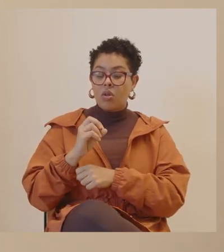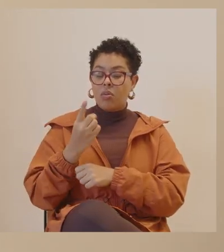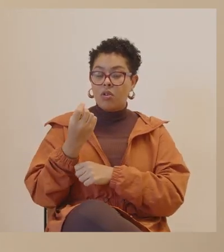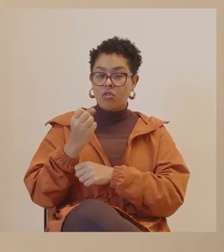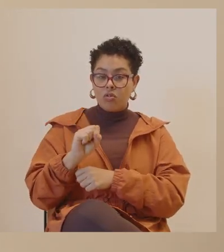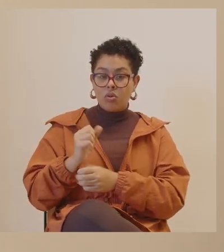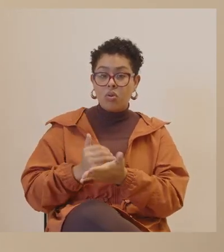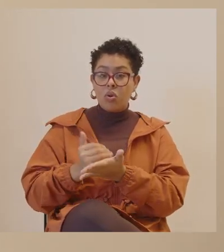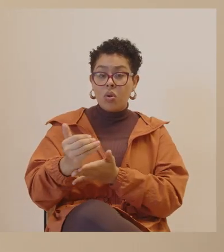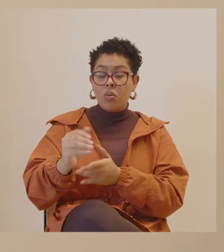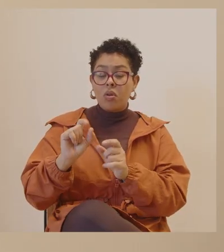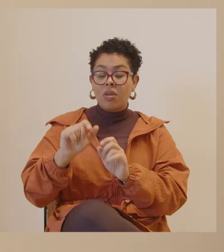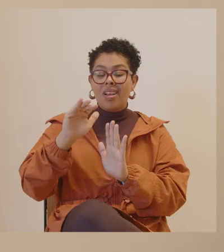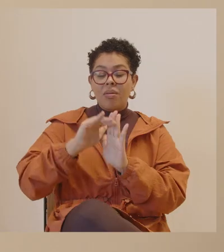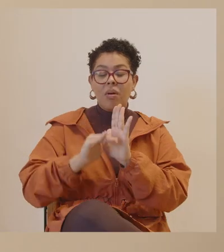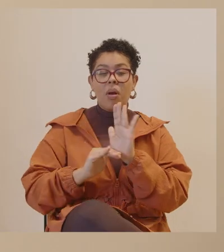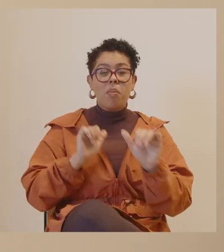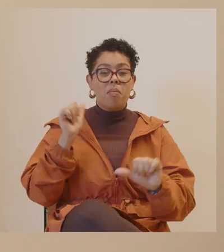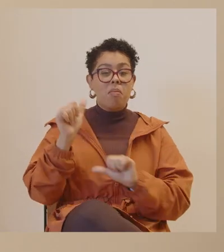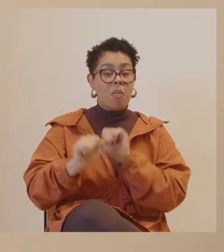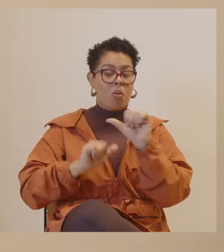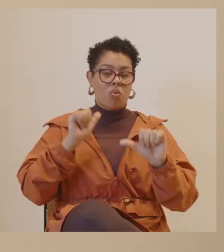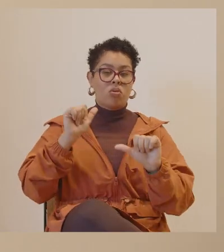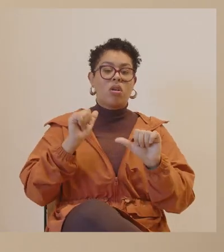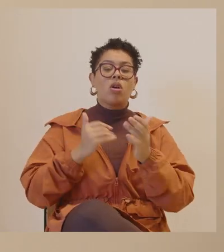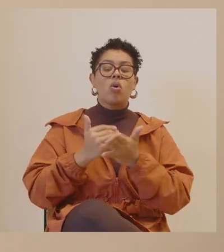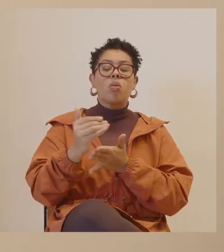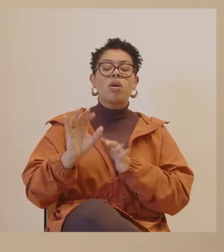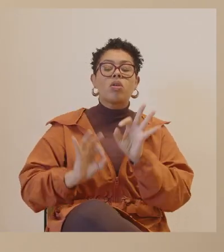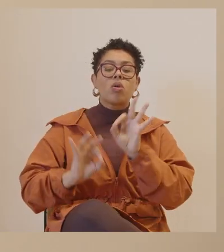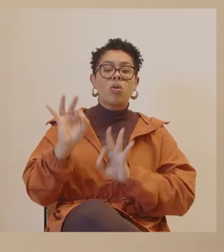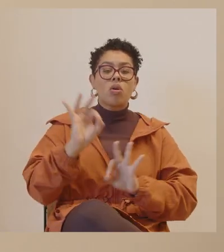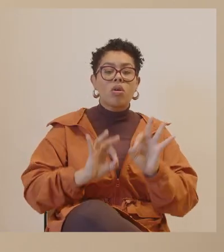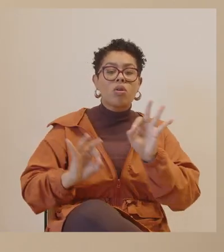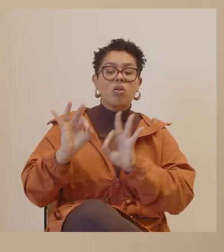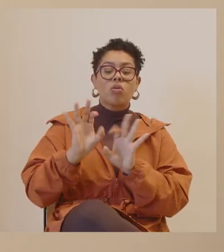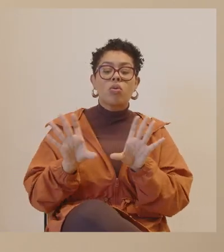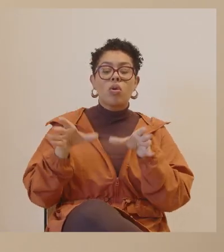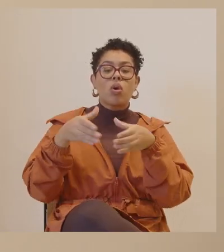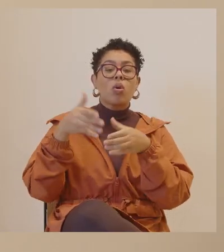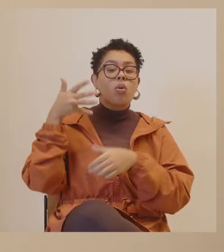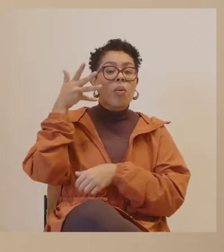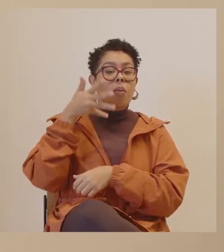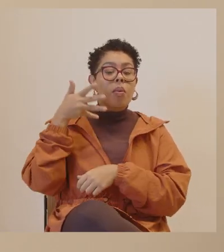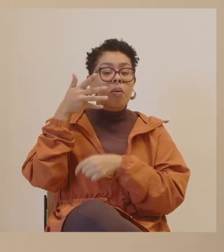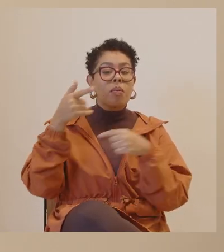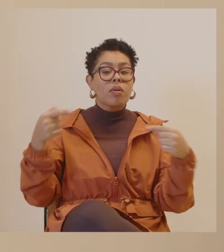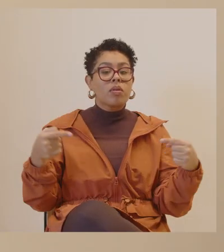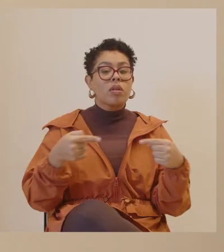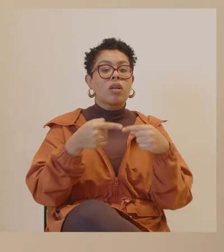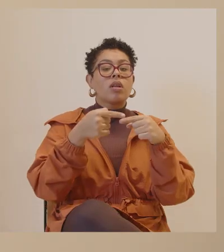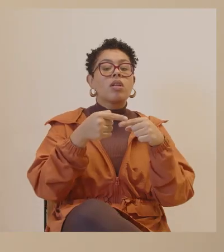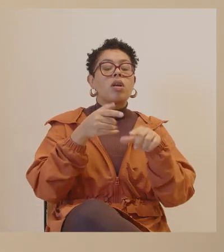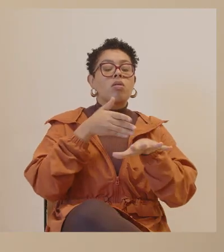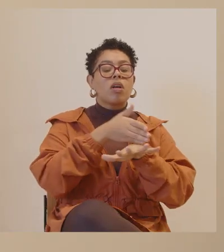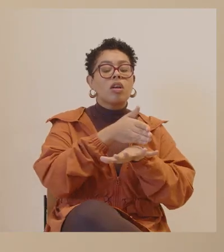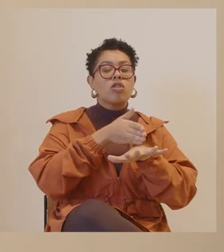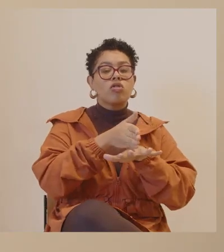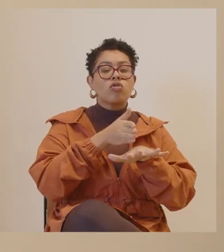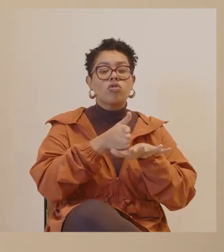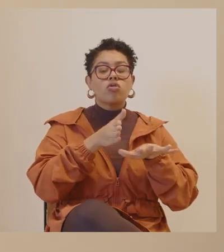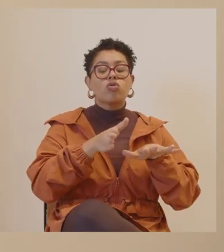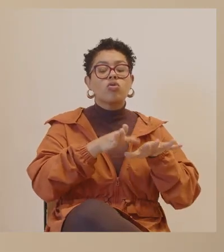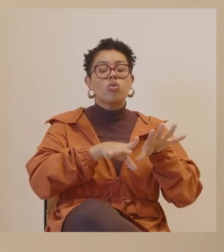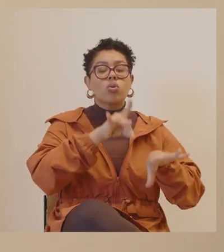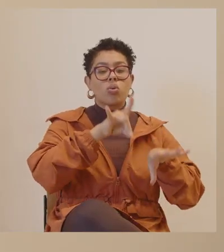nesse programa, onde a gente começa a desenvolver ciclos de palestras relacionados aos eixos curatoriais do museu.